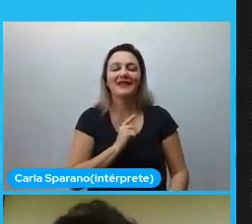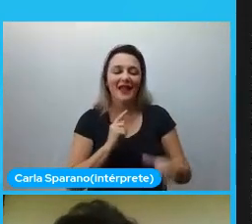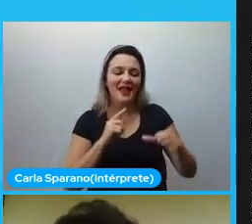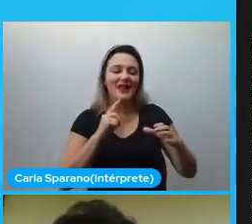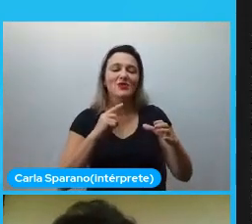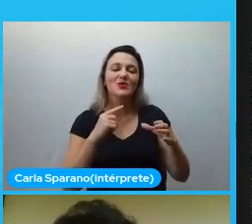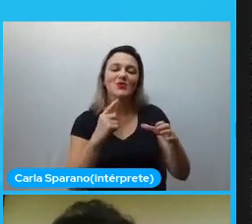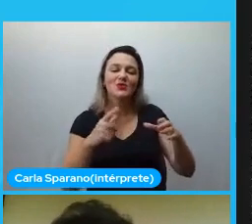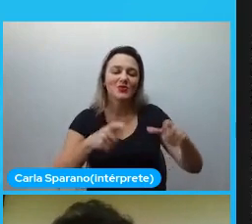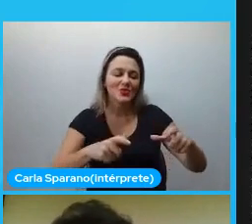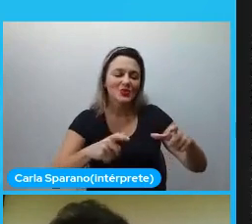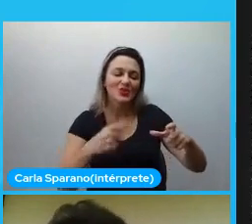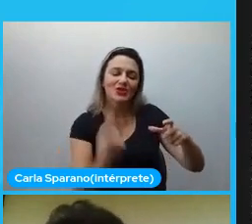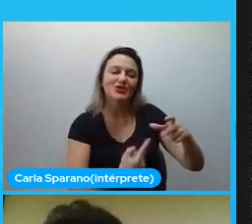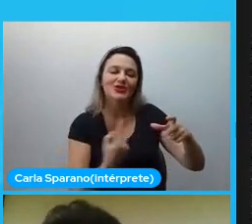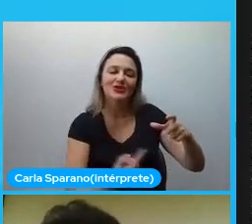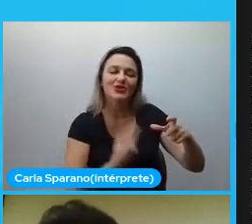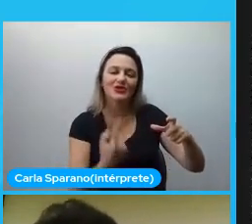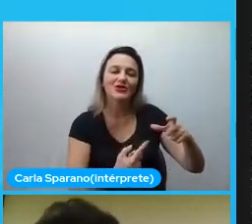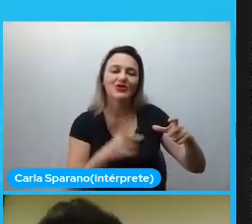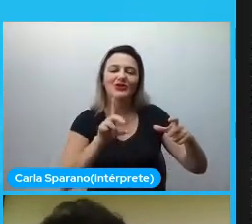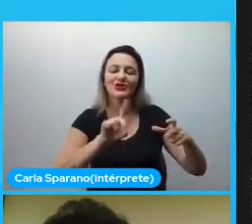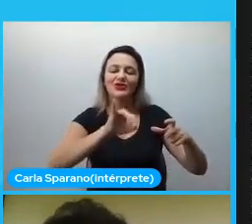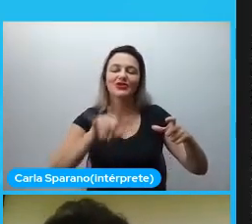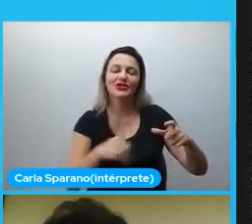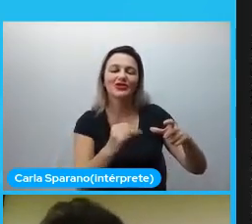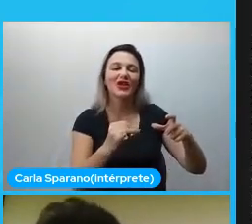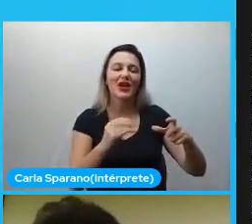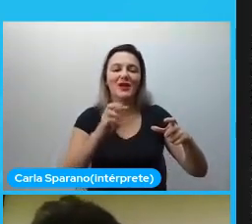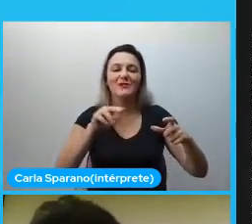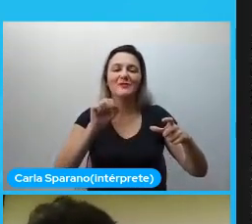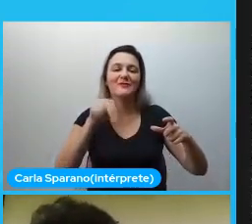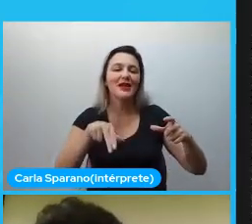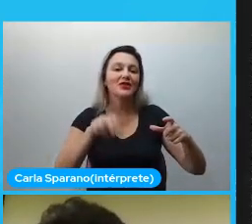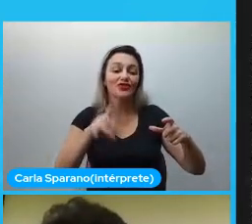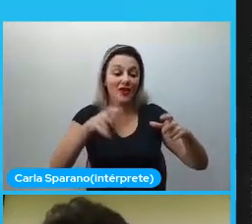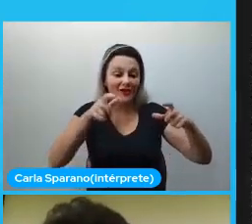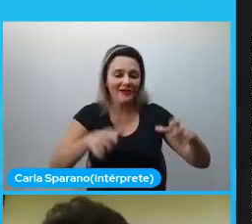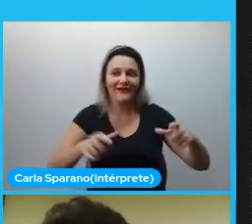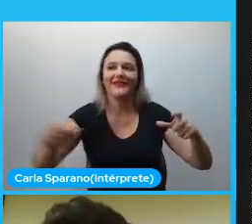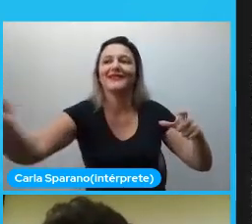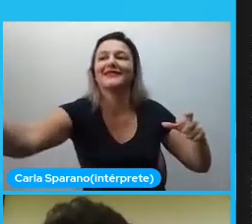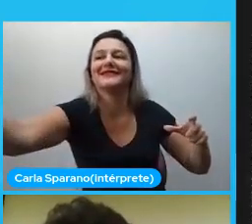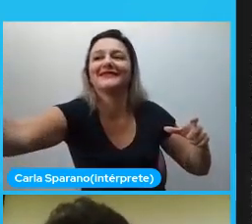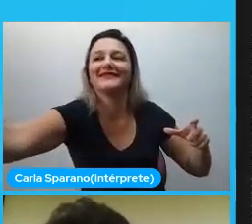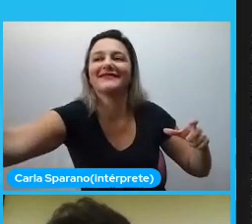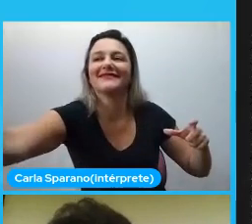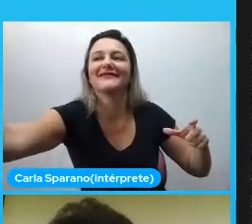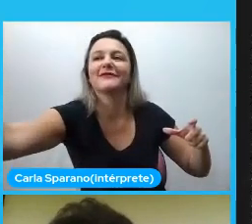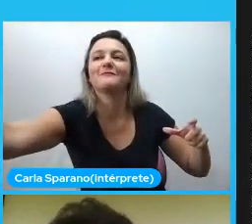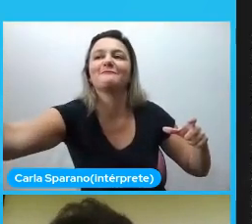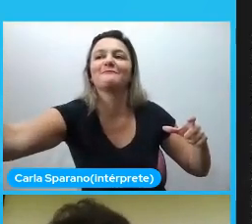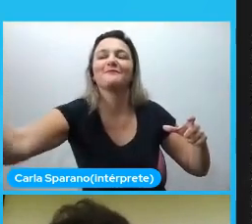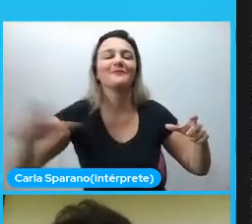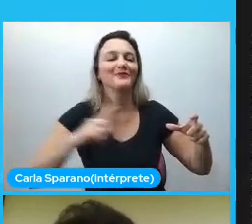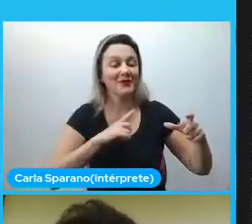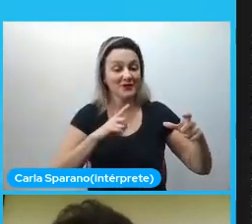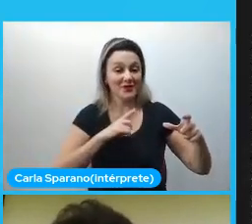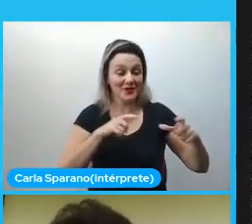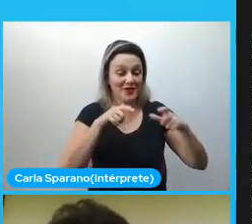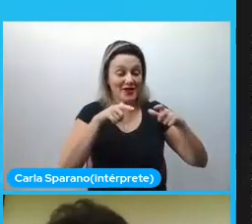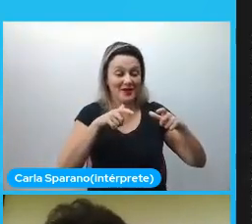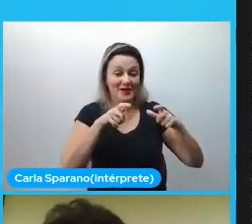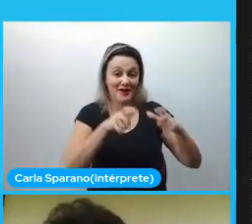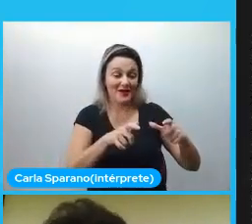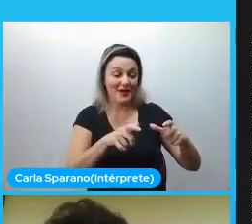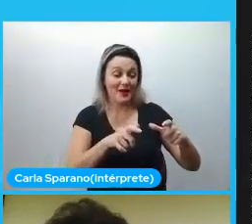de um era o um disco DJ Brain, se não me engano. Em um lado do disco era só essa música. Então o que a galera fazia? Botava em um dos toca-discos, botava esse